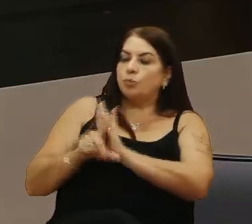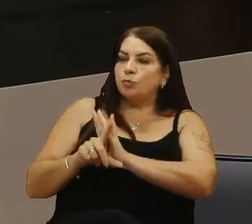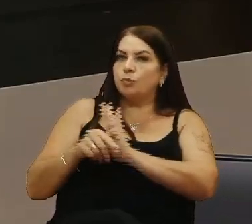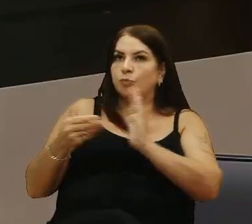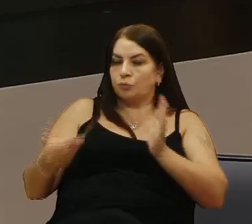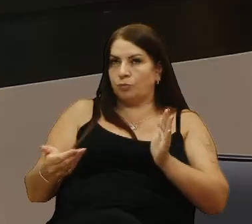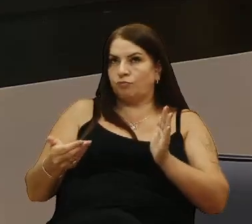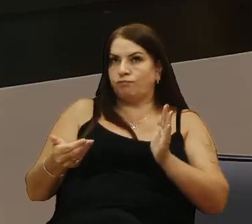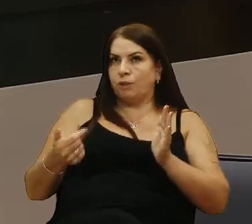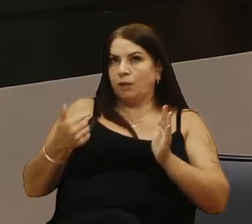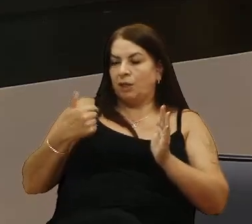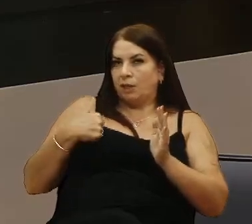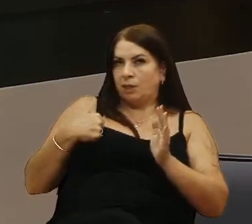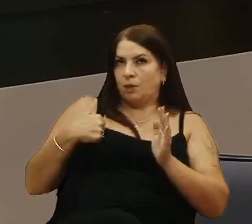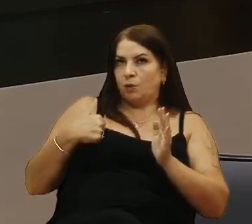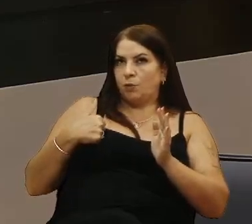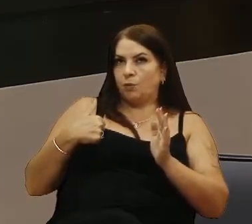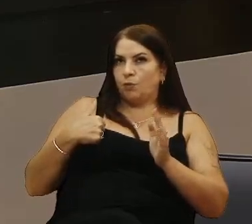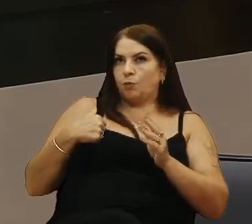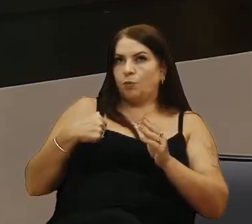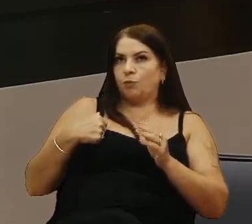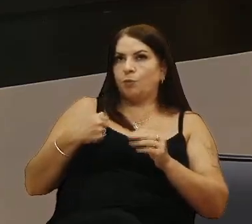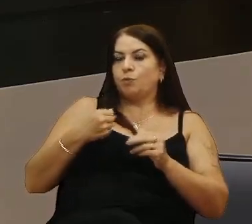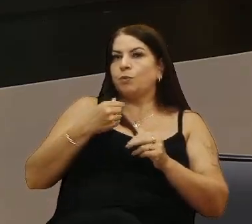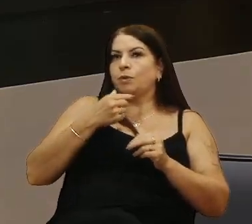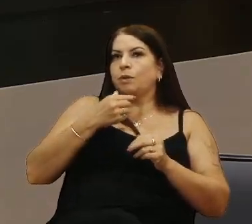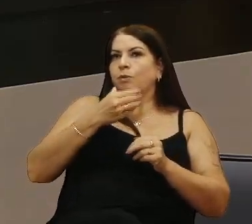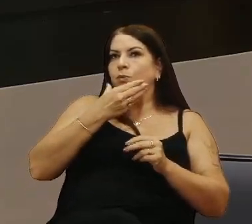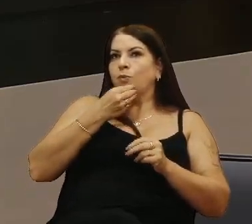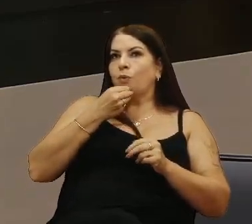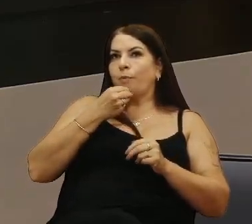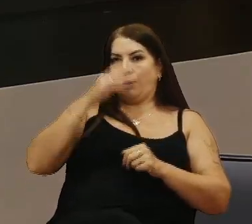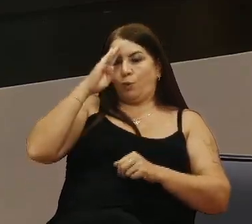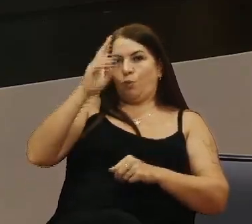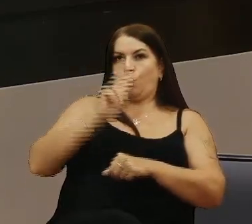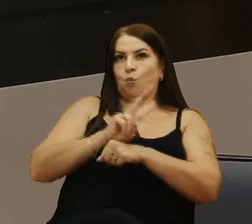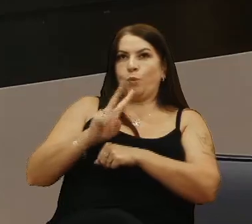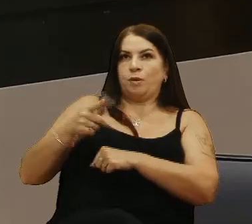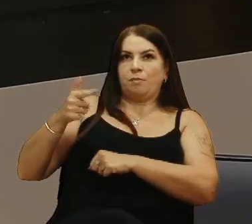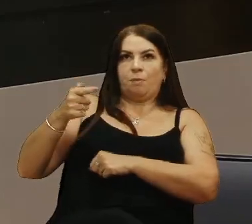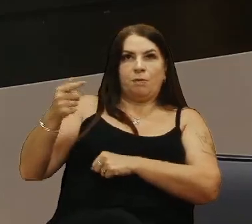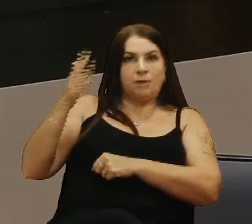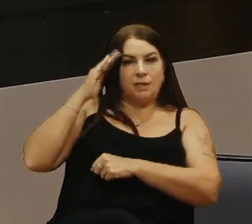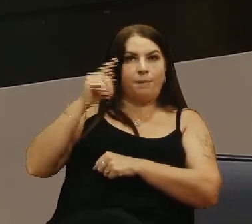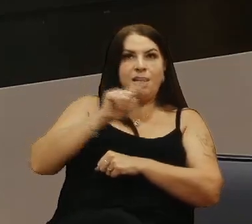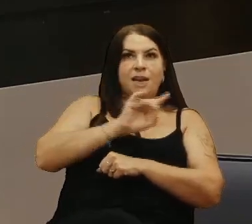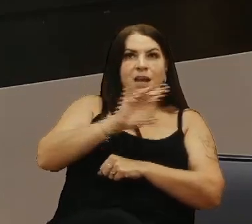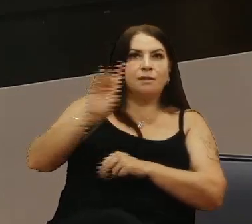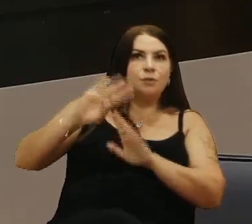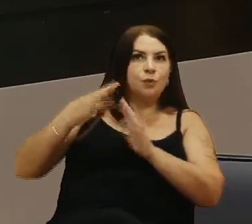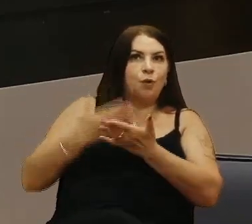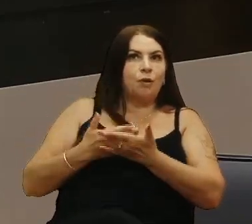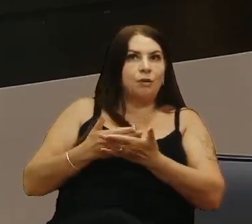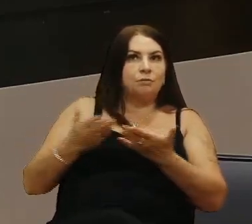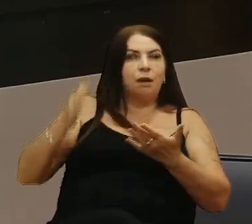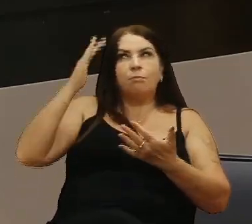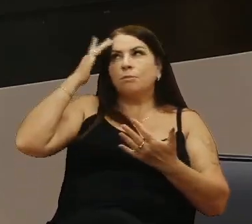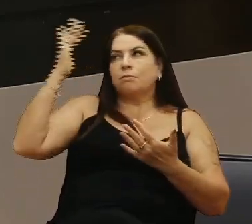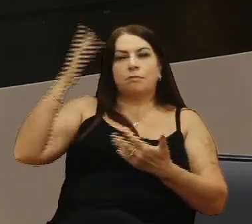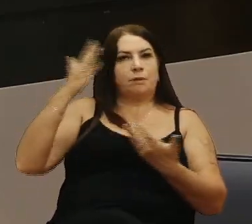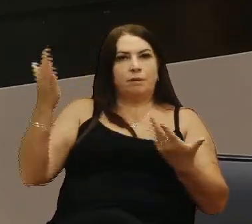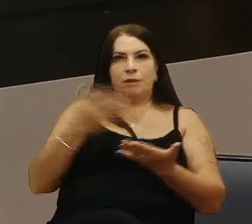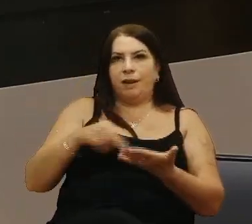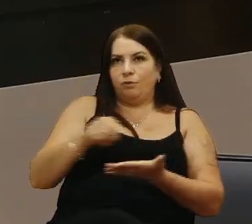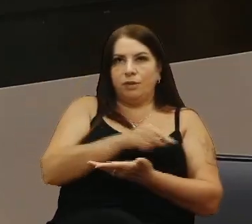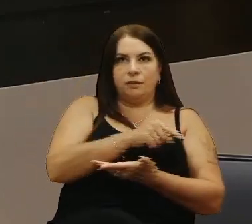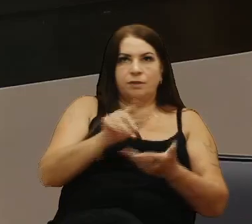acabar. Né? Eu coloco, então, um vigilante armado em cada escola. Então, a gente sabe o custo disso, a gente sabe que é utopia, que não vai ser,